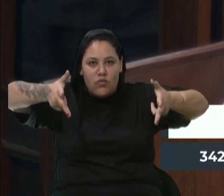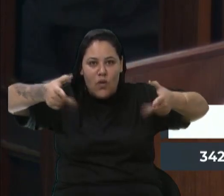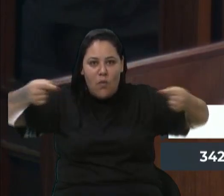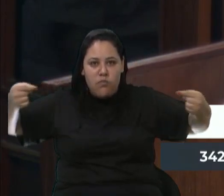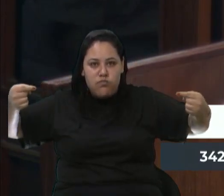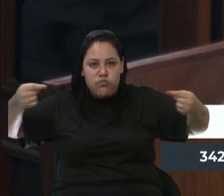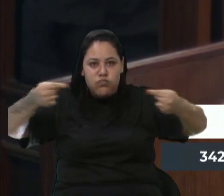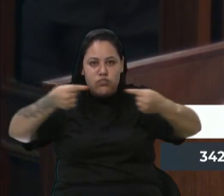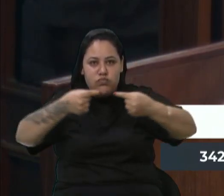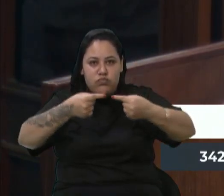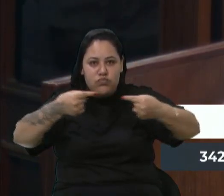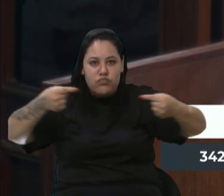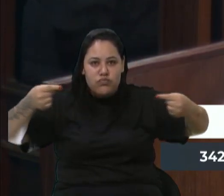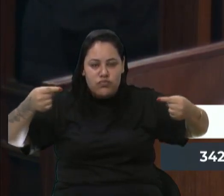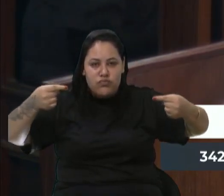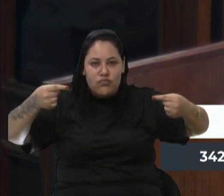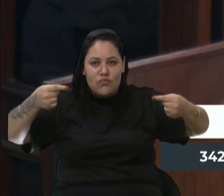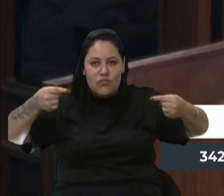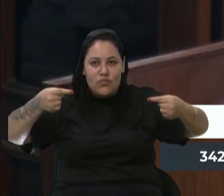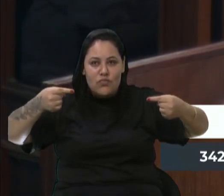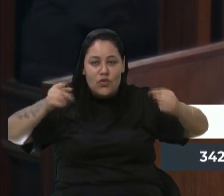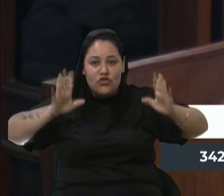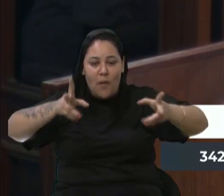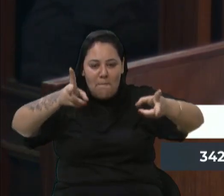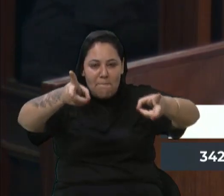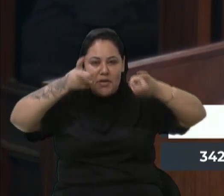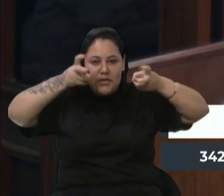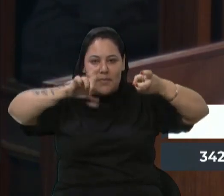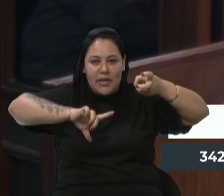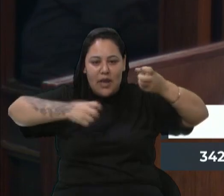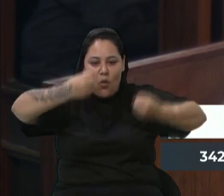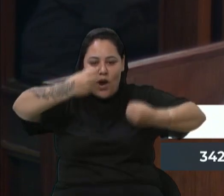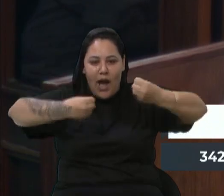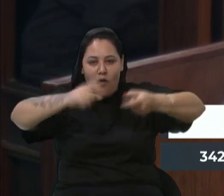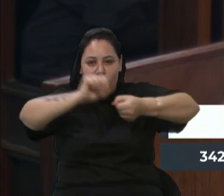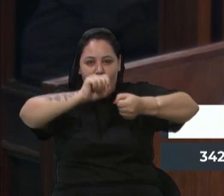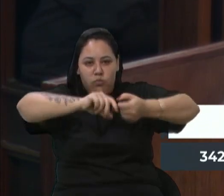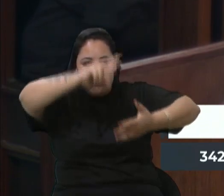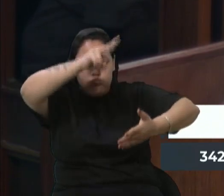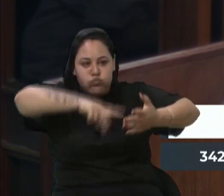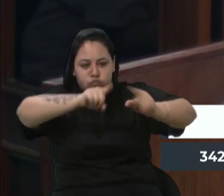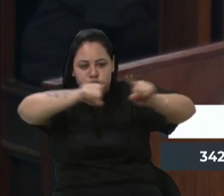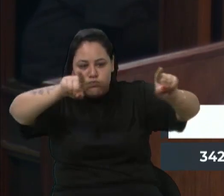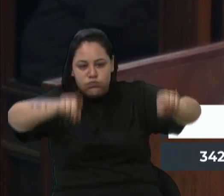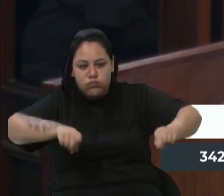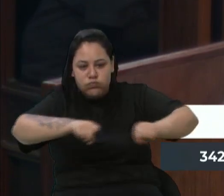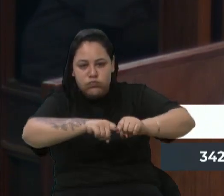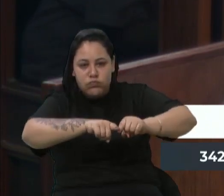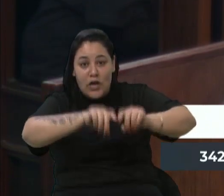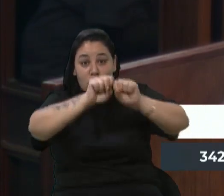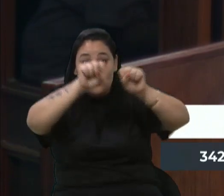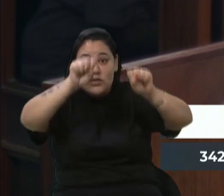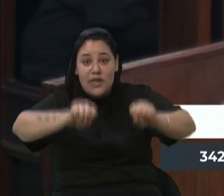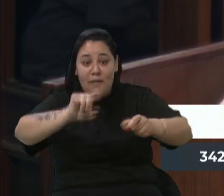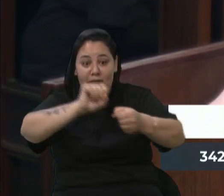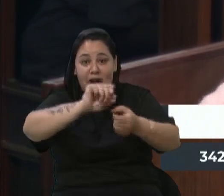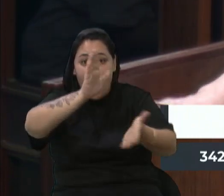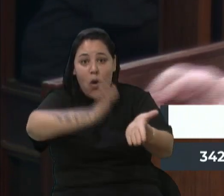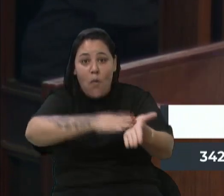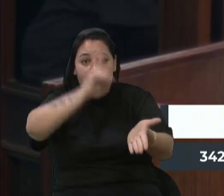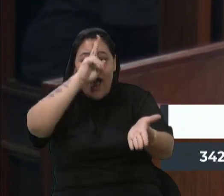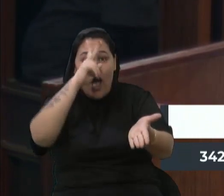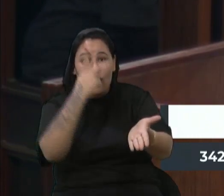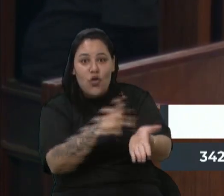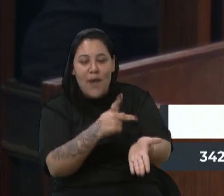por meio da leitura de tags veiculares da placa. O sistema gera a cobrança automaticamente, sem a necessidade